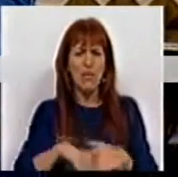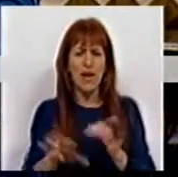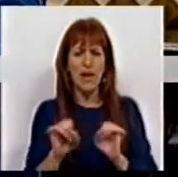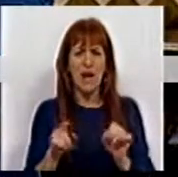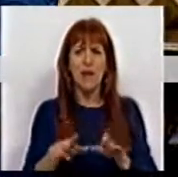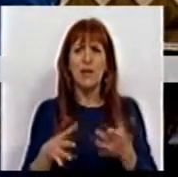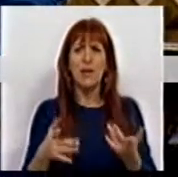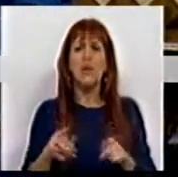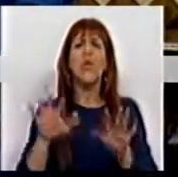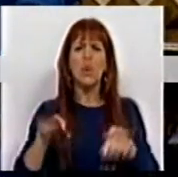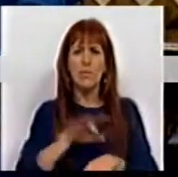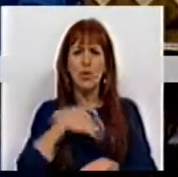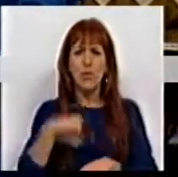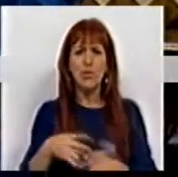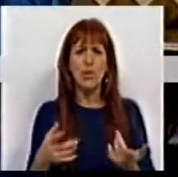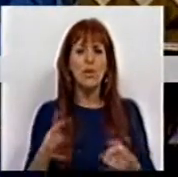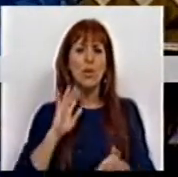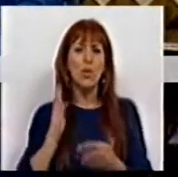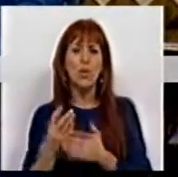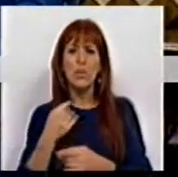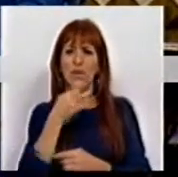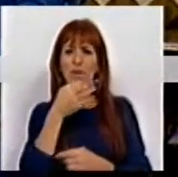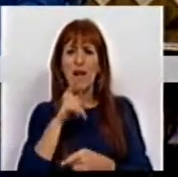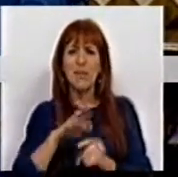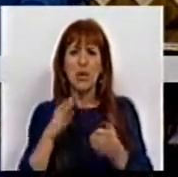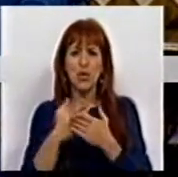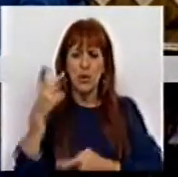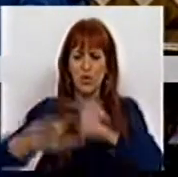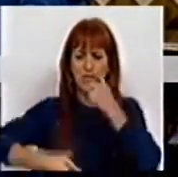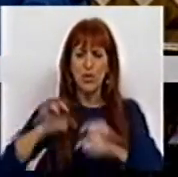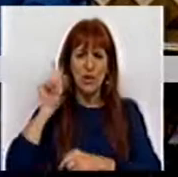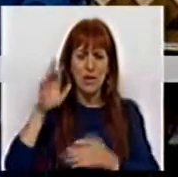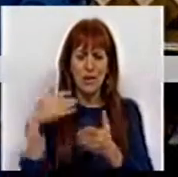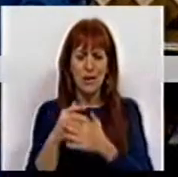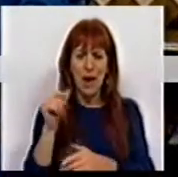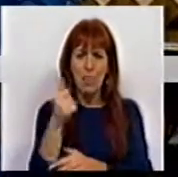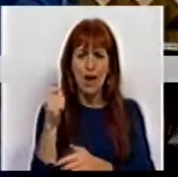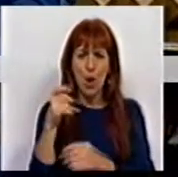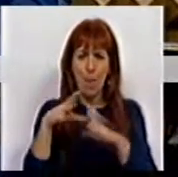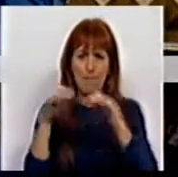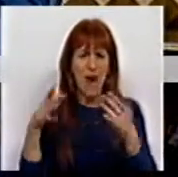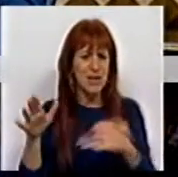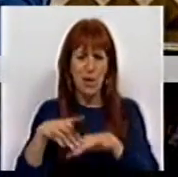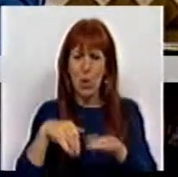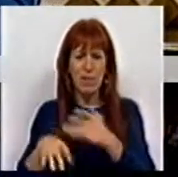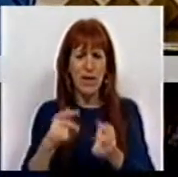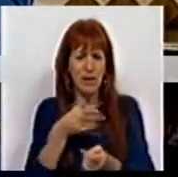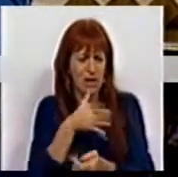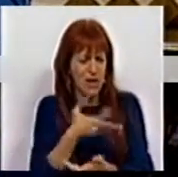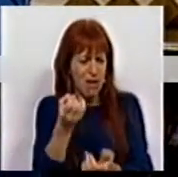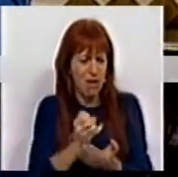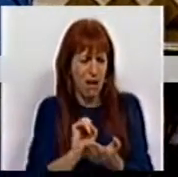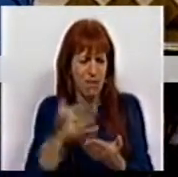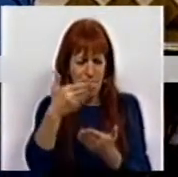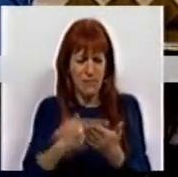nada relativamente a esta matéria, conclui o Sr. Presidente, e por último também fala num estudo de avaliação e valorização da biomassa, que também não é feita qualquer referência